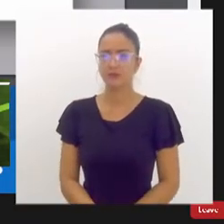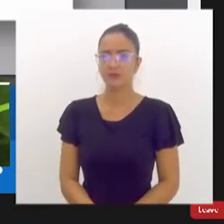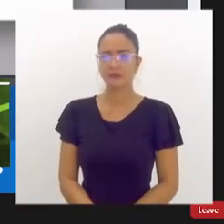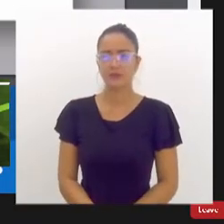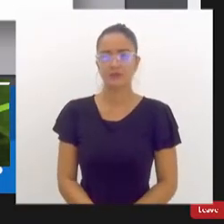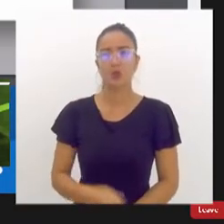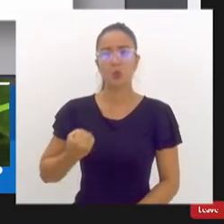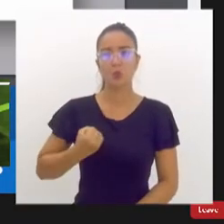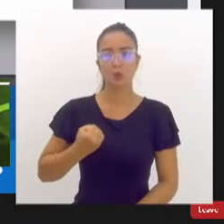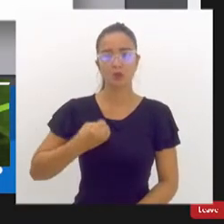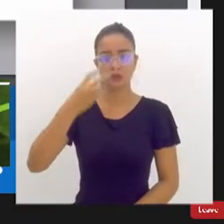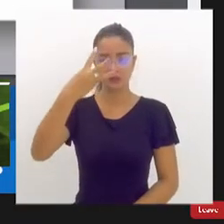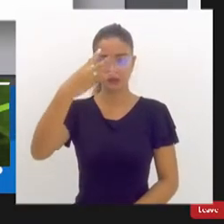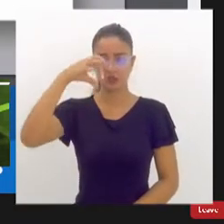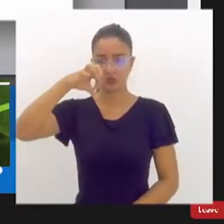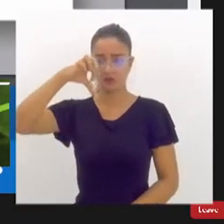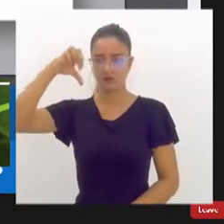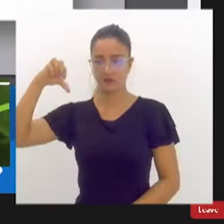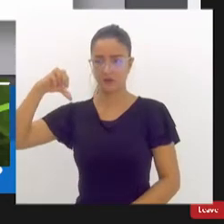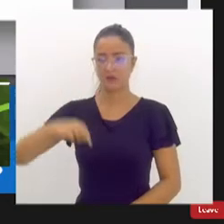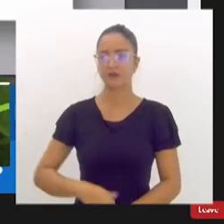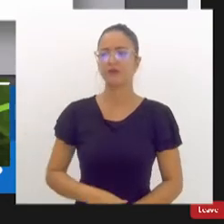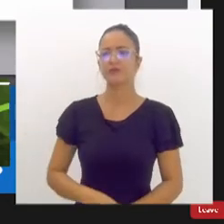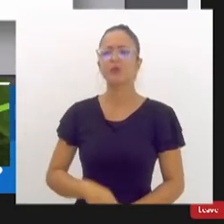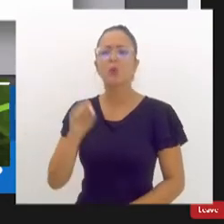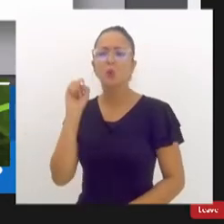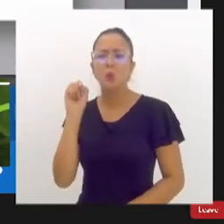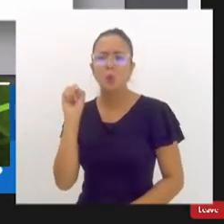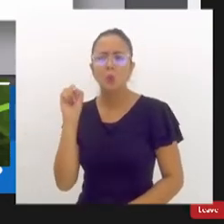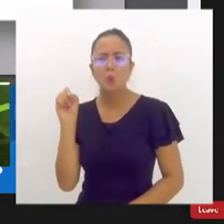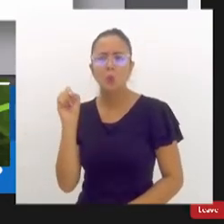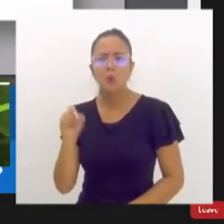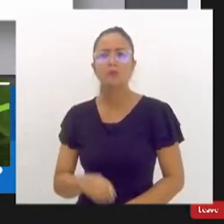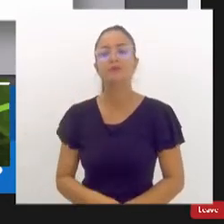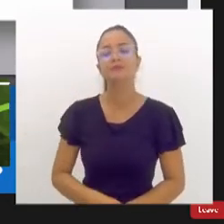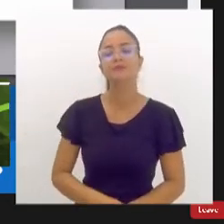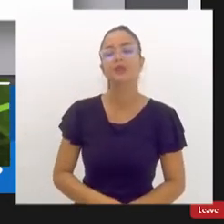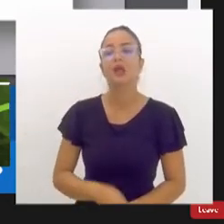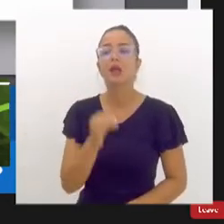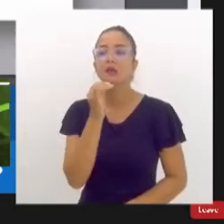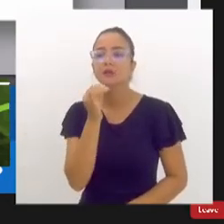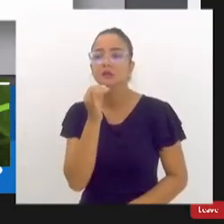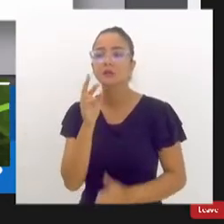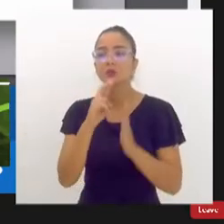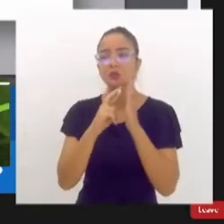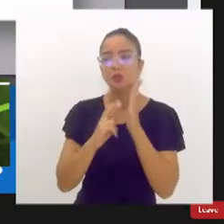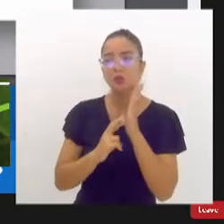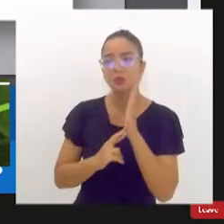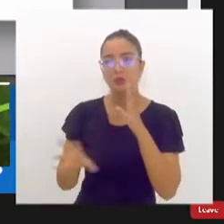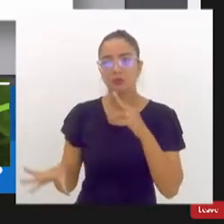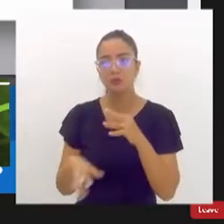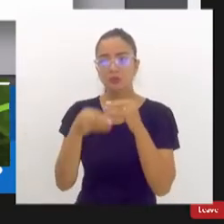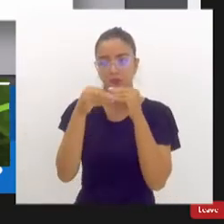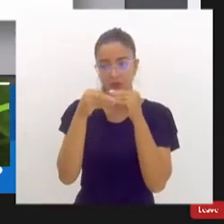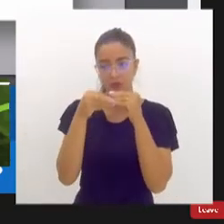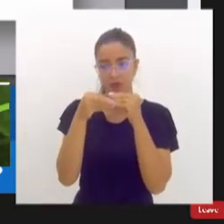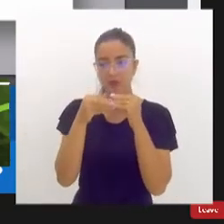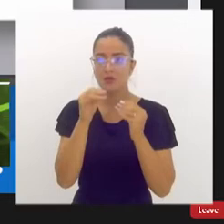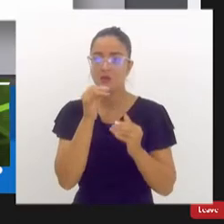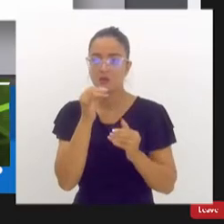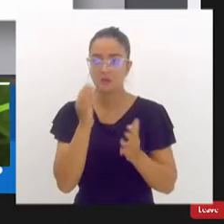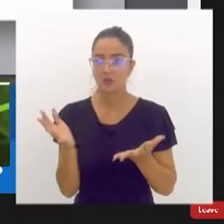A deliberação 399, que fala, ela trata de normas complementares sobre os processos de